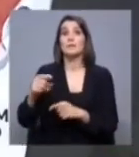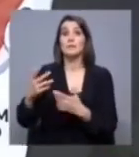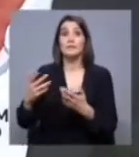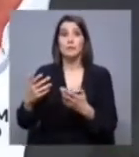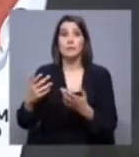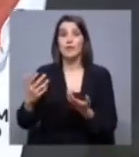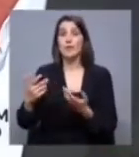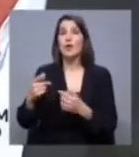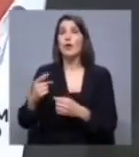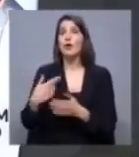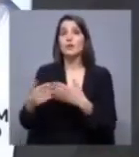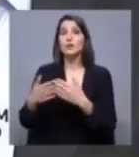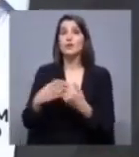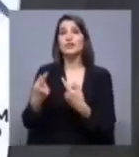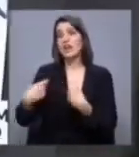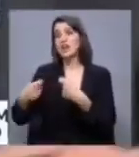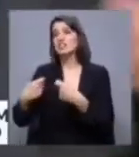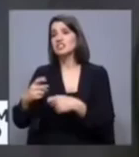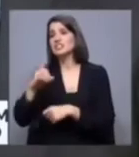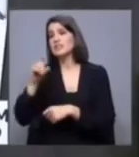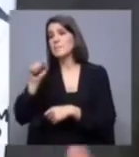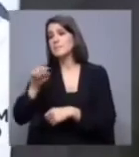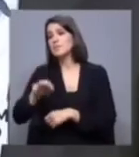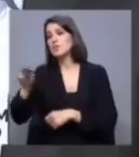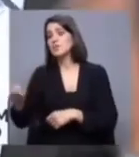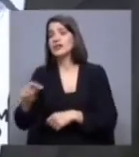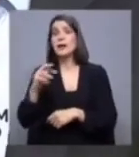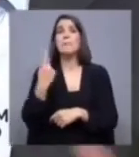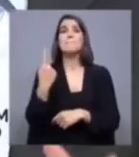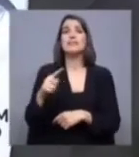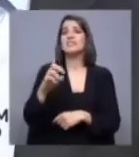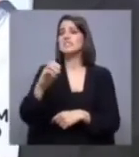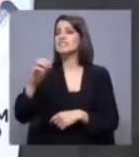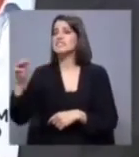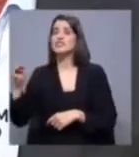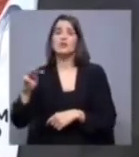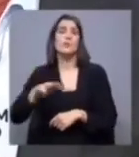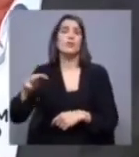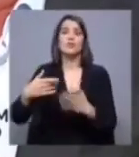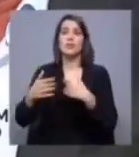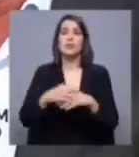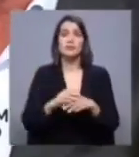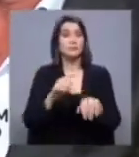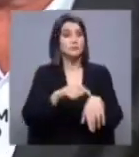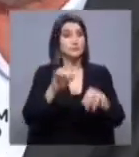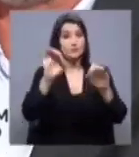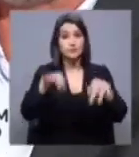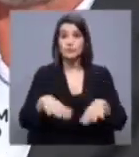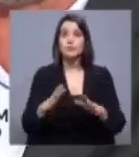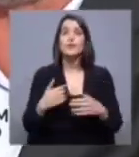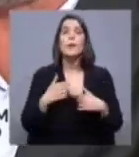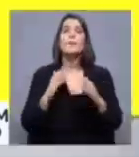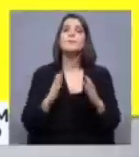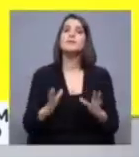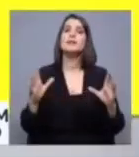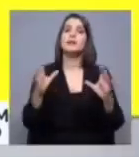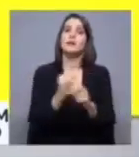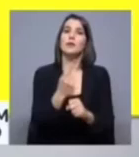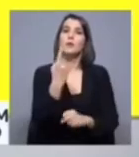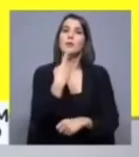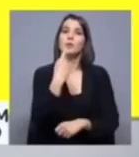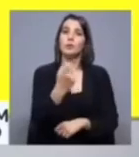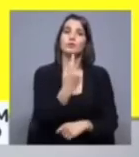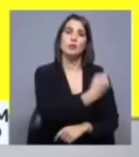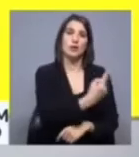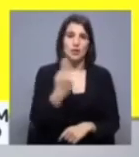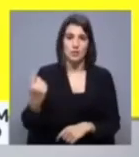a Catarina Martins diz, custa o custar, não faz mal. Ou são 6 mil milhões ou 1.300 milhões, é o que for. Bom, estamos a chegar ao fim, eu preciso de terminar com uma pergunta